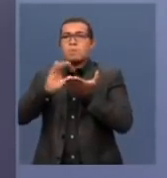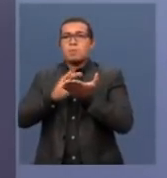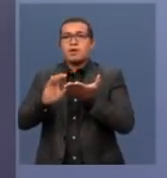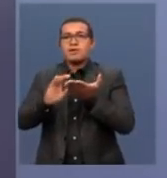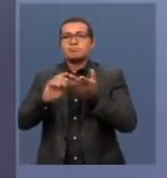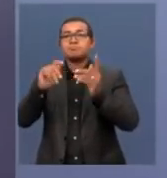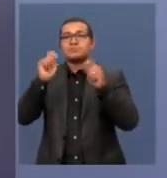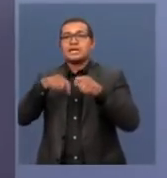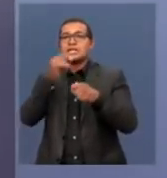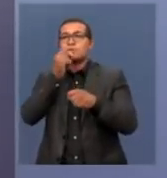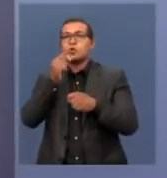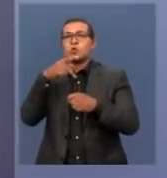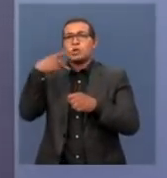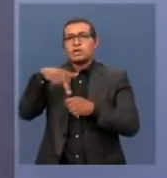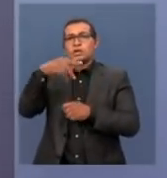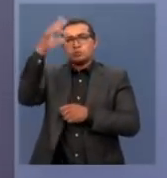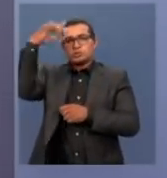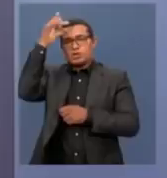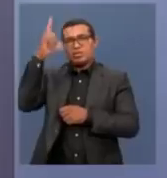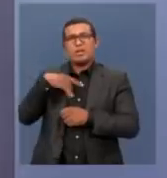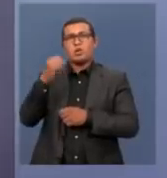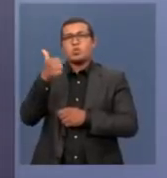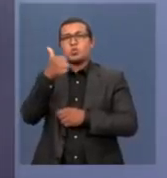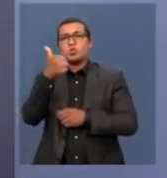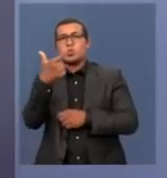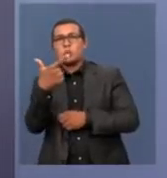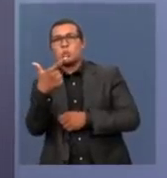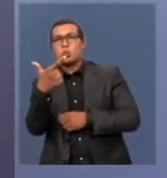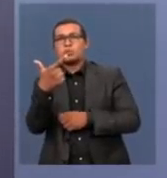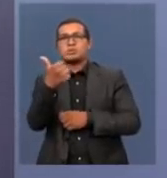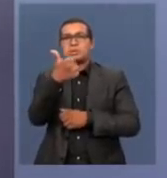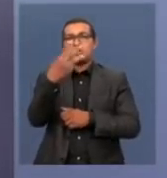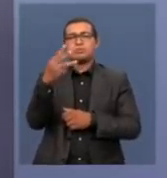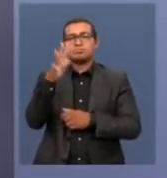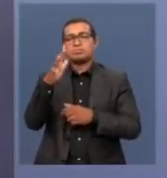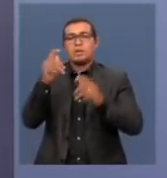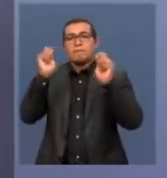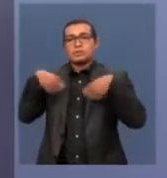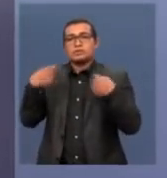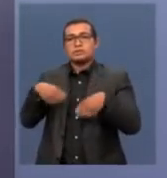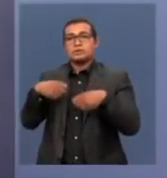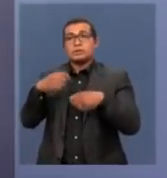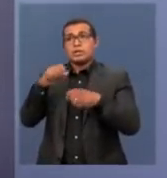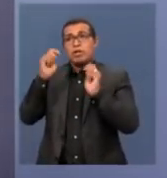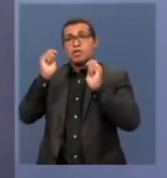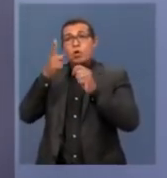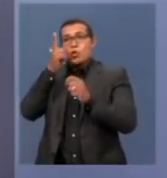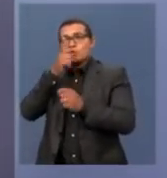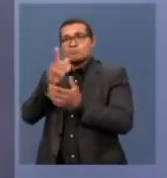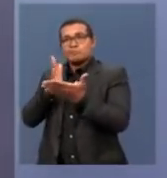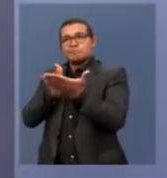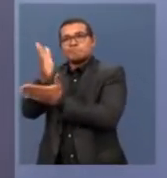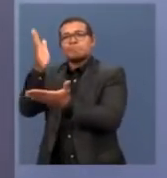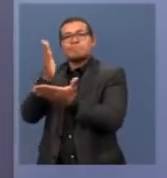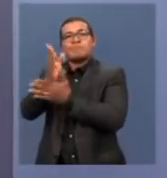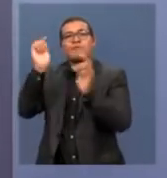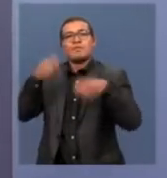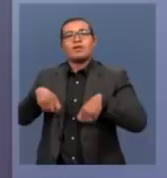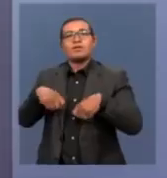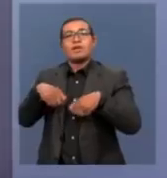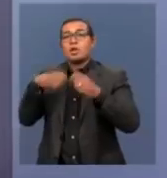precisam desses recursos gastar menos de 60 milhões você vai conseguir segurar as pessoas lá não vai ter ambulância